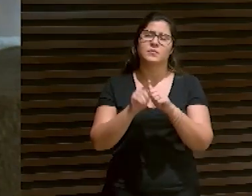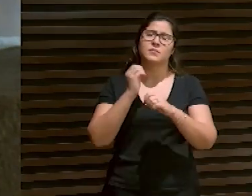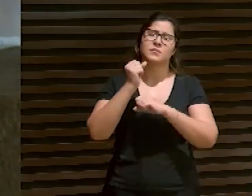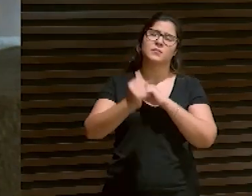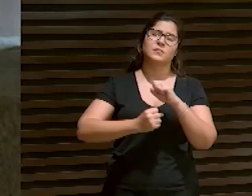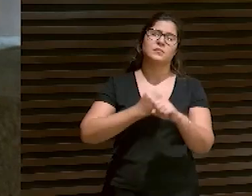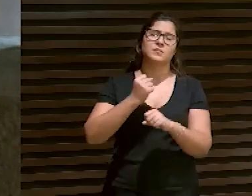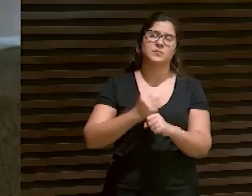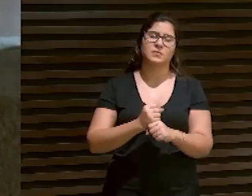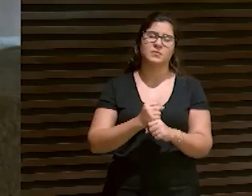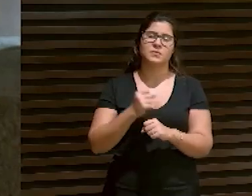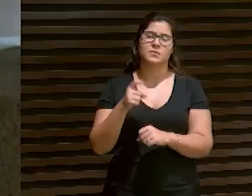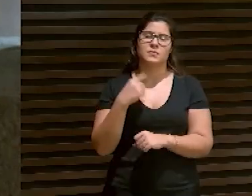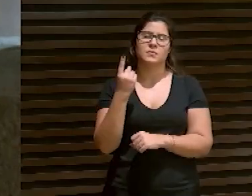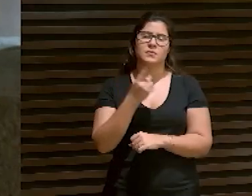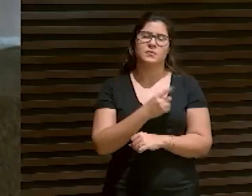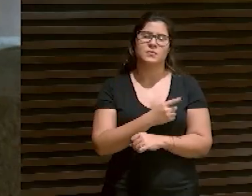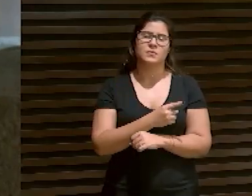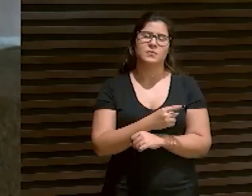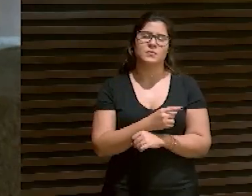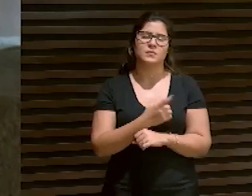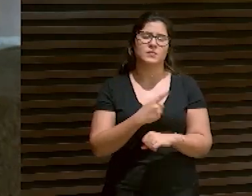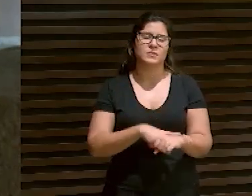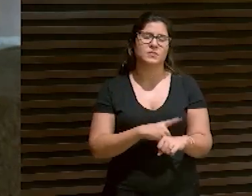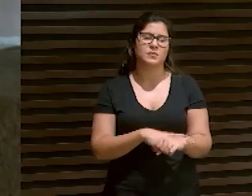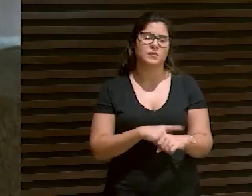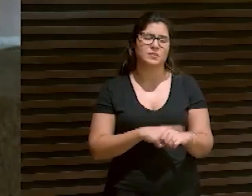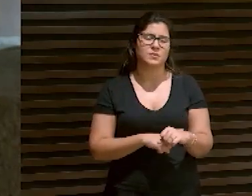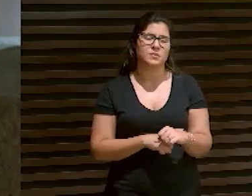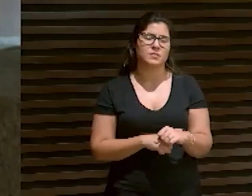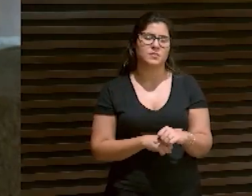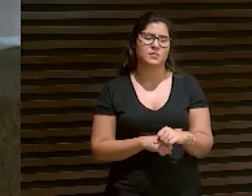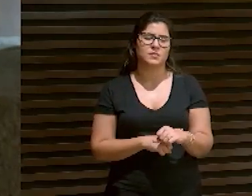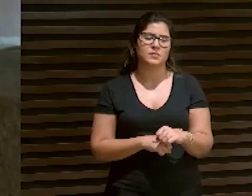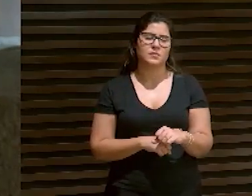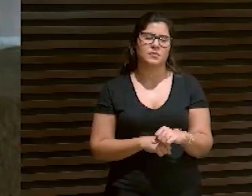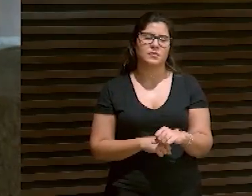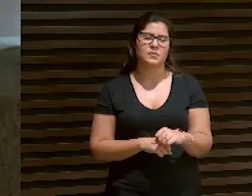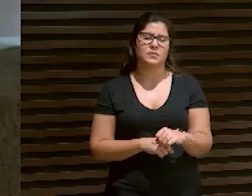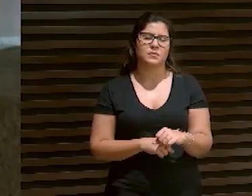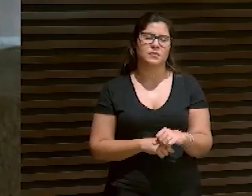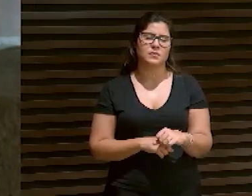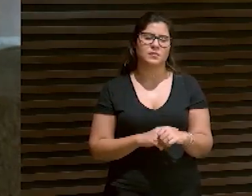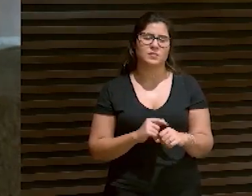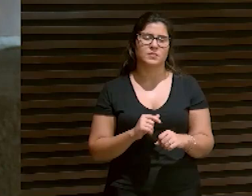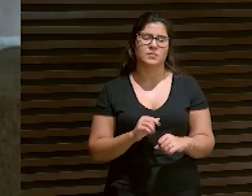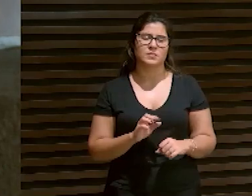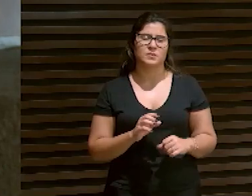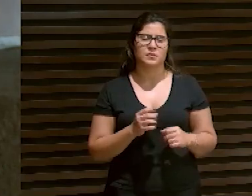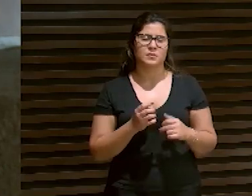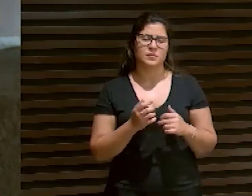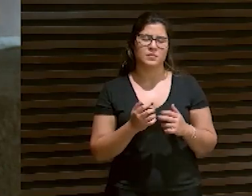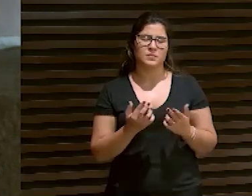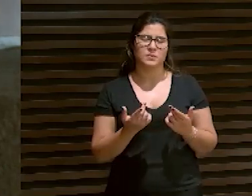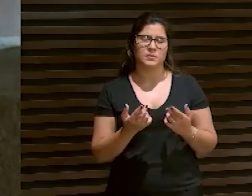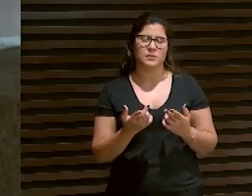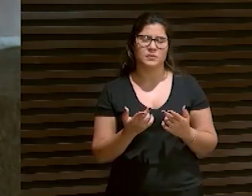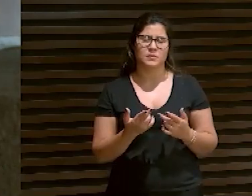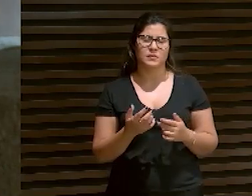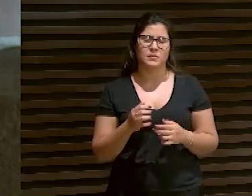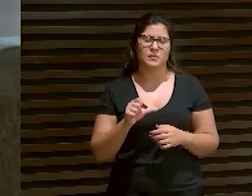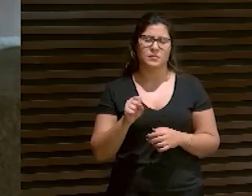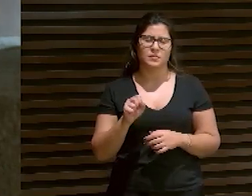anos, temos dedicado tanto tempo em, como de Salomão, correr atrás do vento para aquelas coisas que